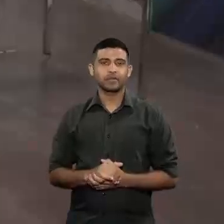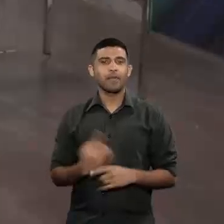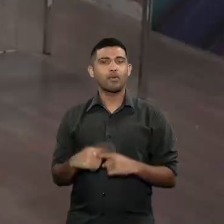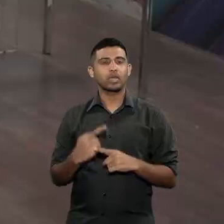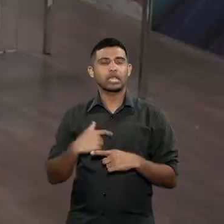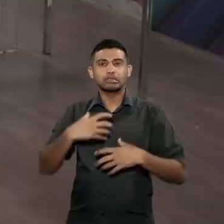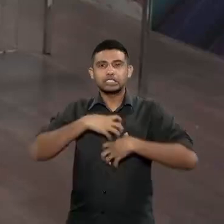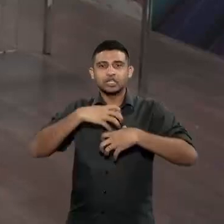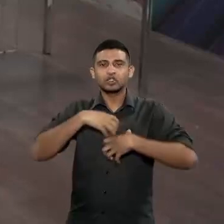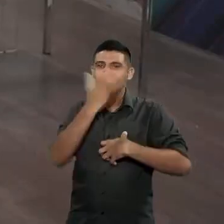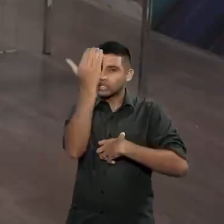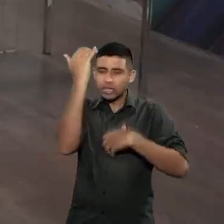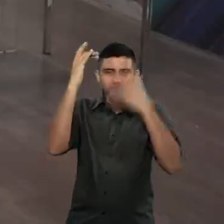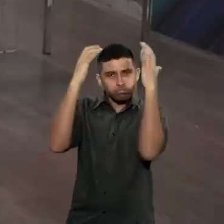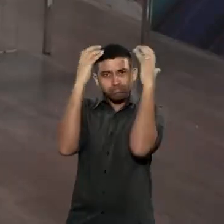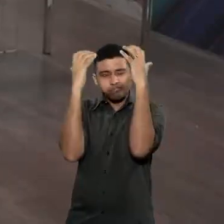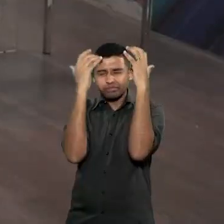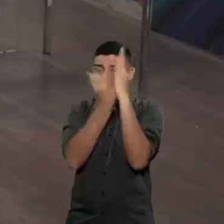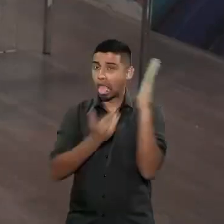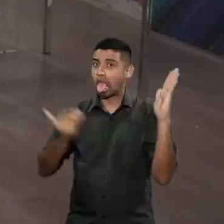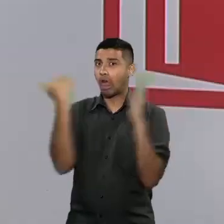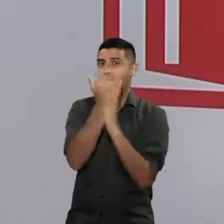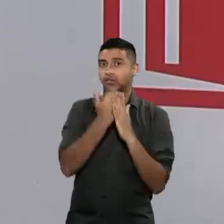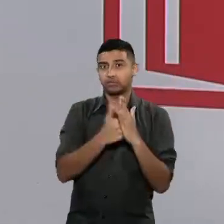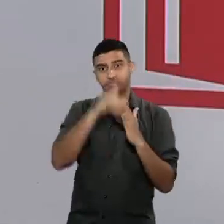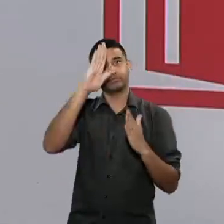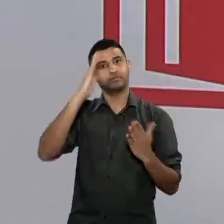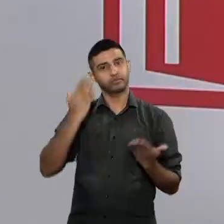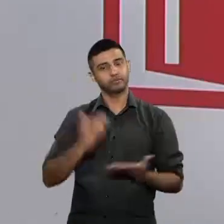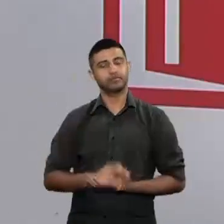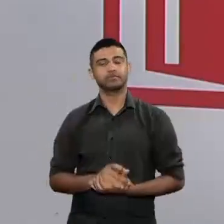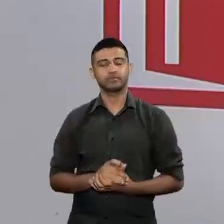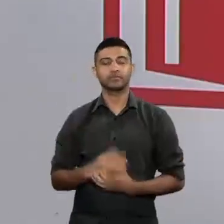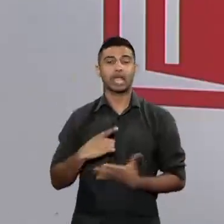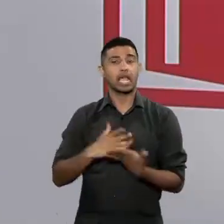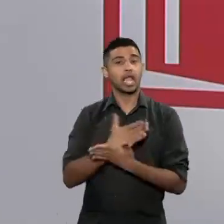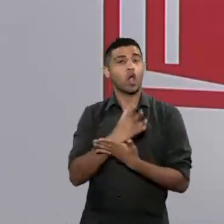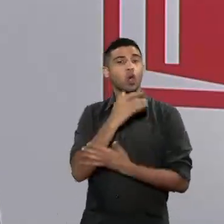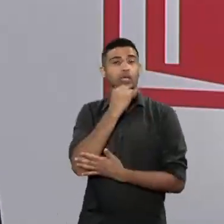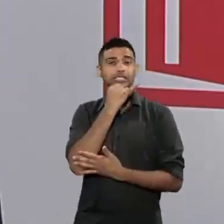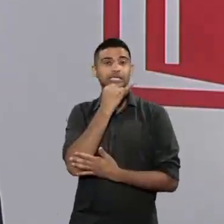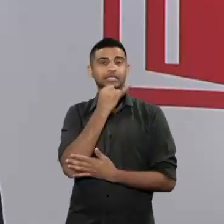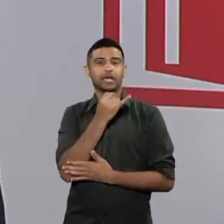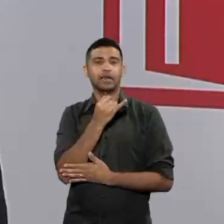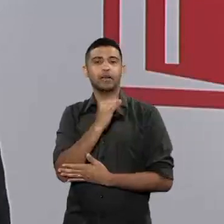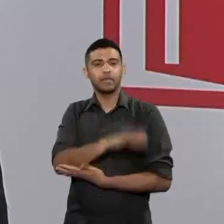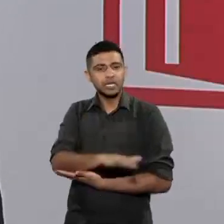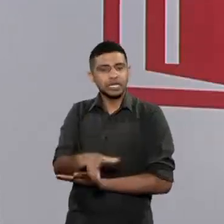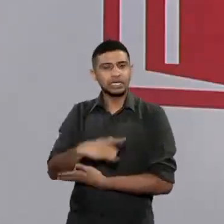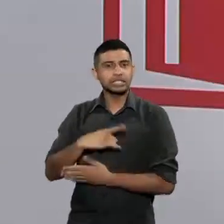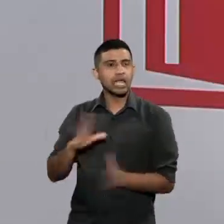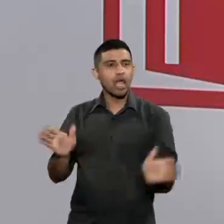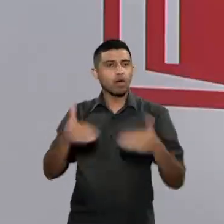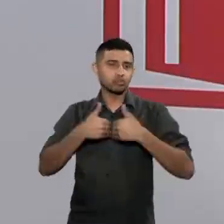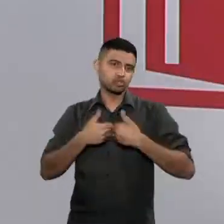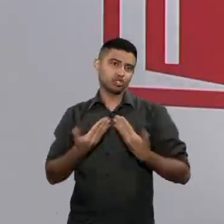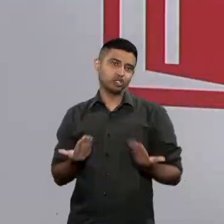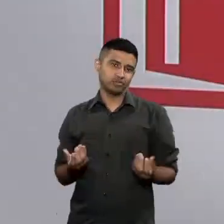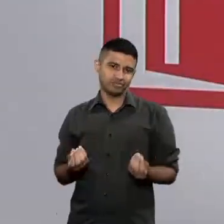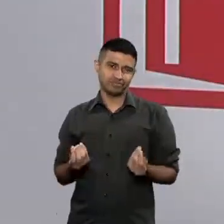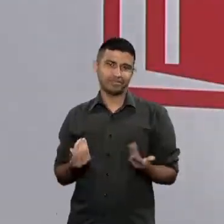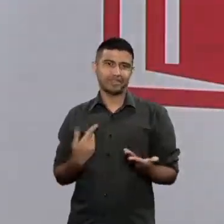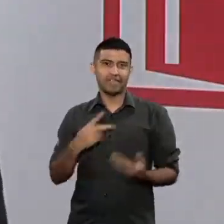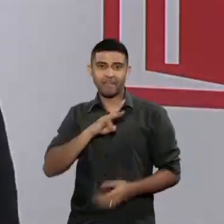sobrecarga neurosensorial. Exatamente. Muitos casos, até mesmo de crianças diagnosticadas com autismo,